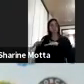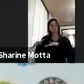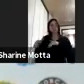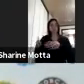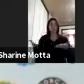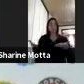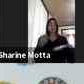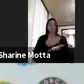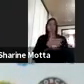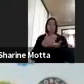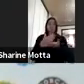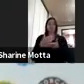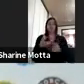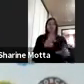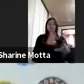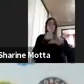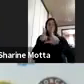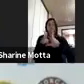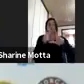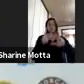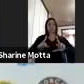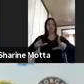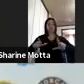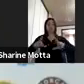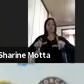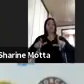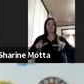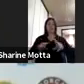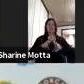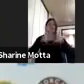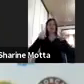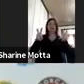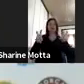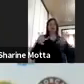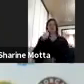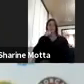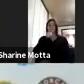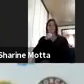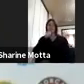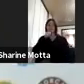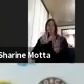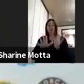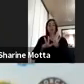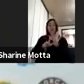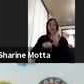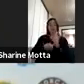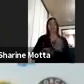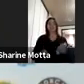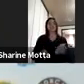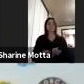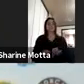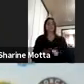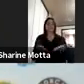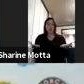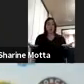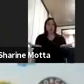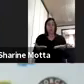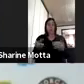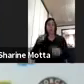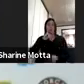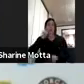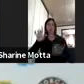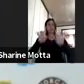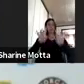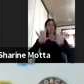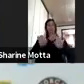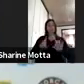começou hoje a live com esse vídeo que vocês assistiram sobre o tráfico de mulheres, porque hoje é